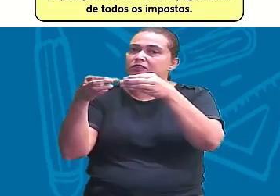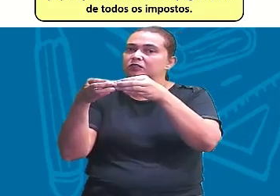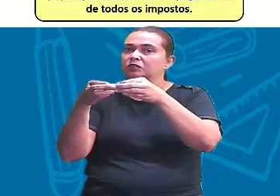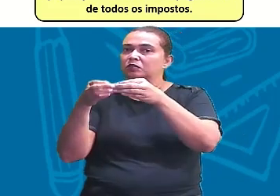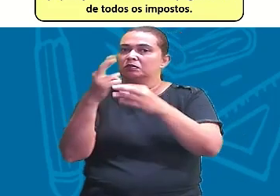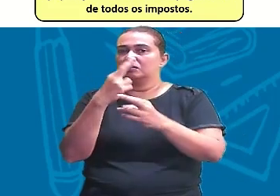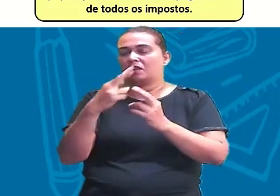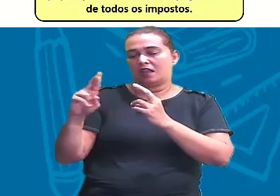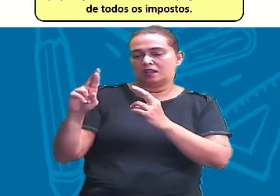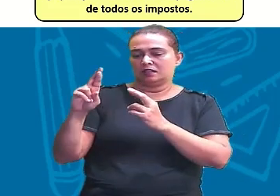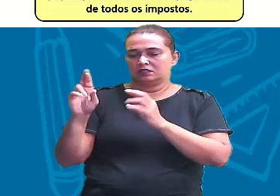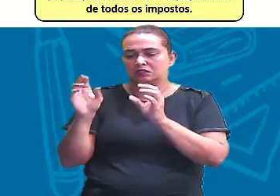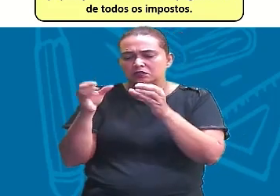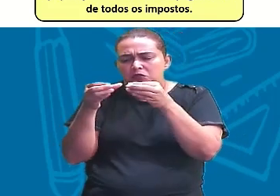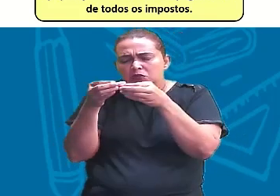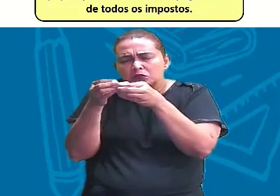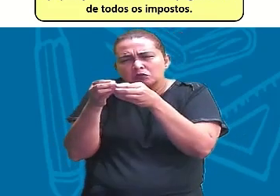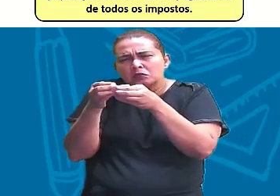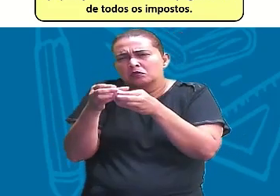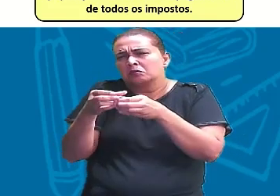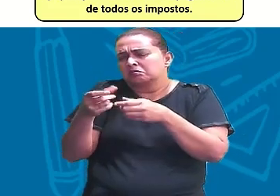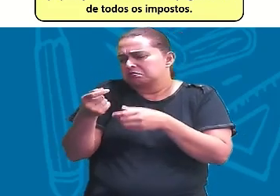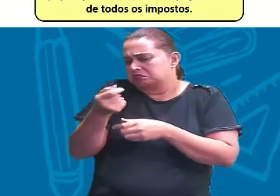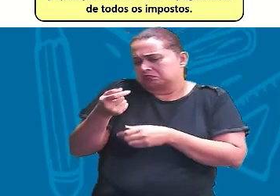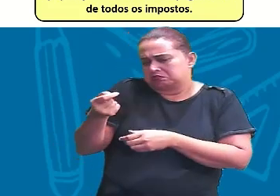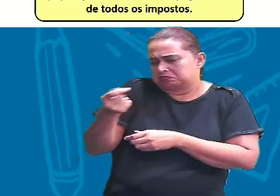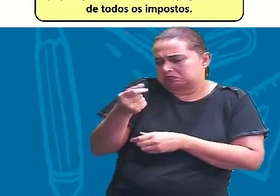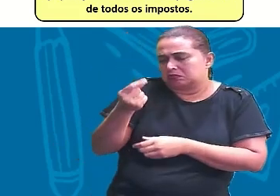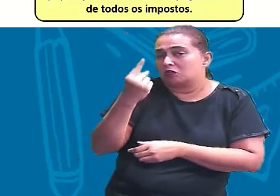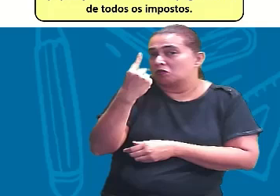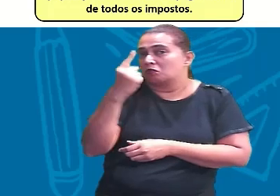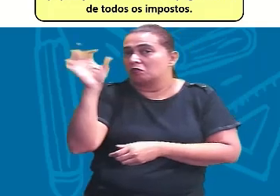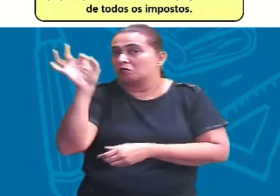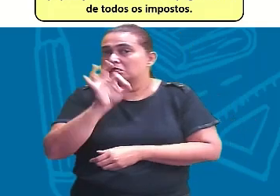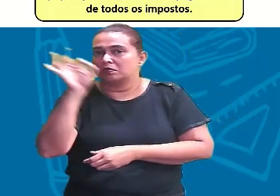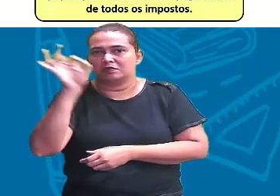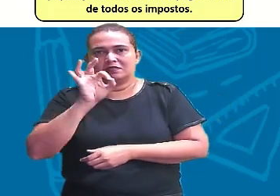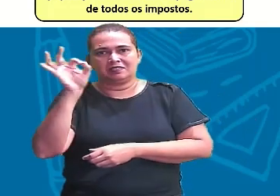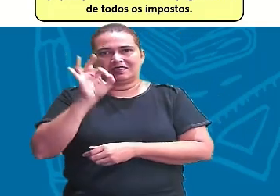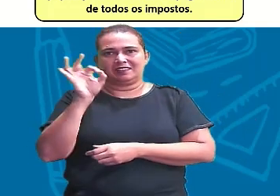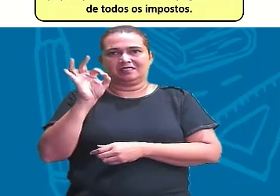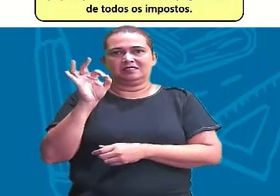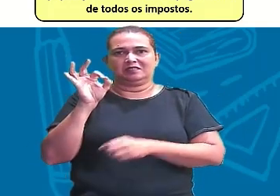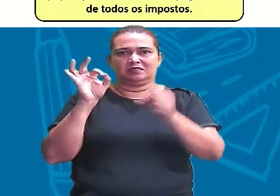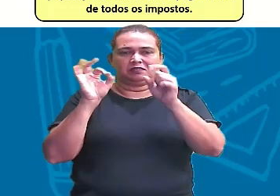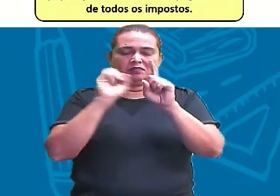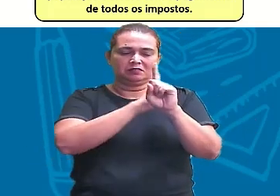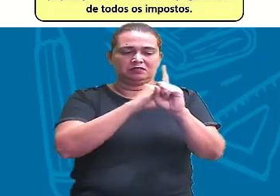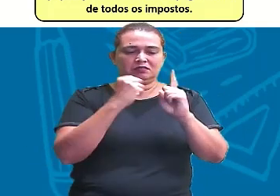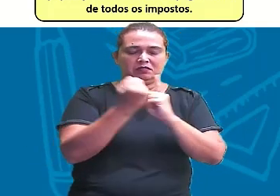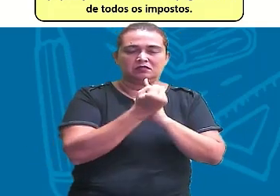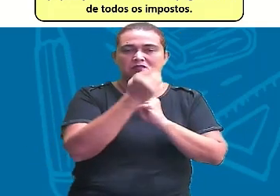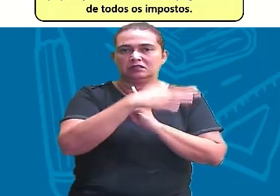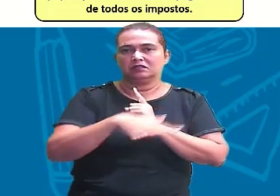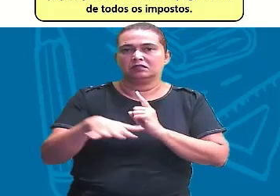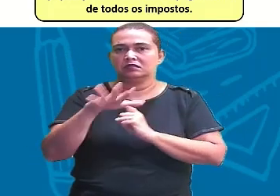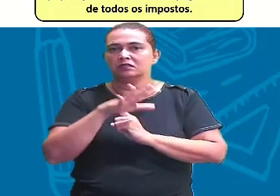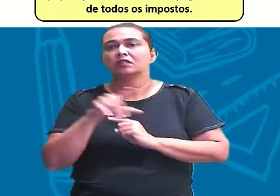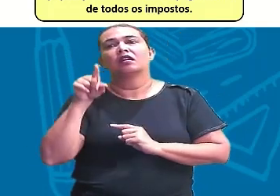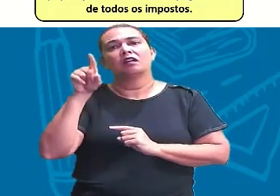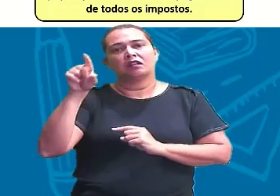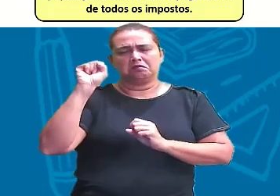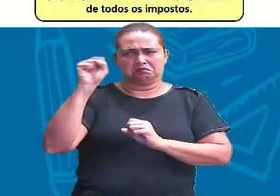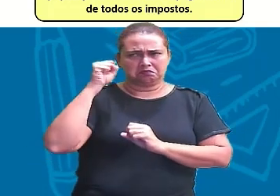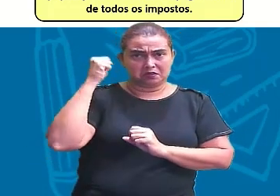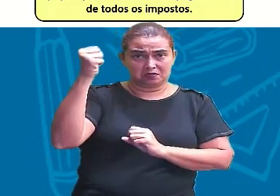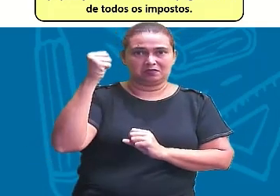que ele é um grupo muito pequeno, né? Tá aqui, ó, 1% da sociedade francesa. Mas esse 1% tinha poder